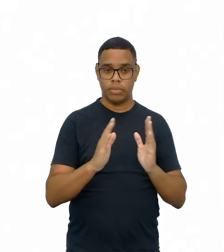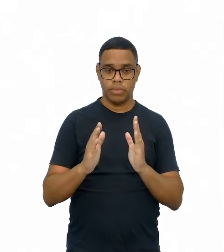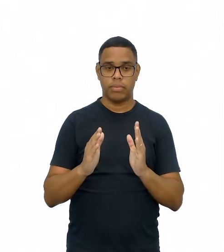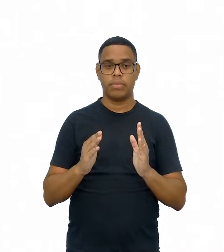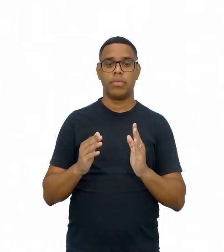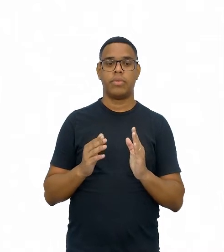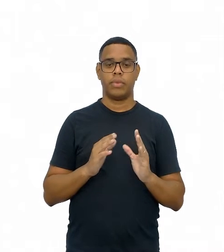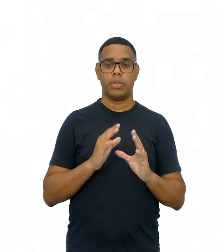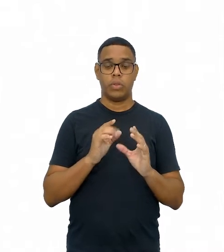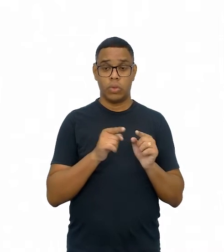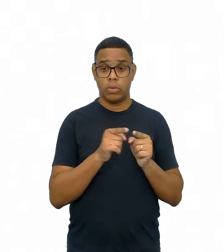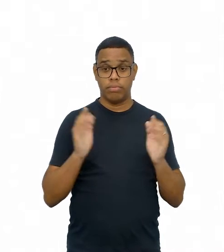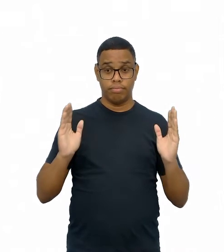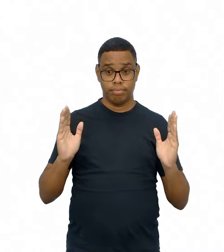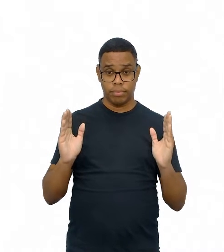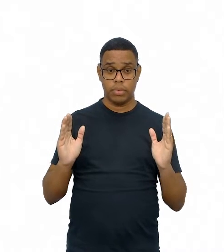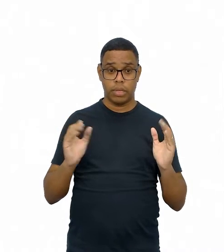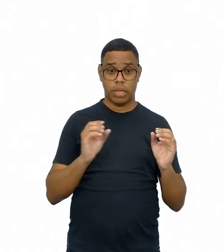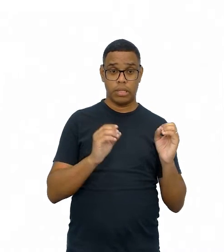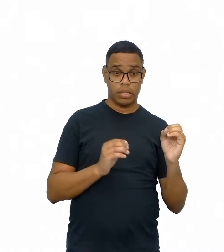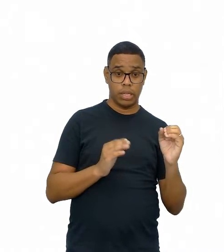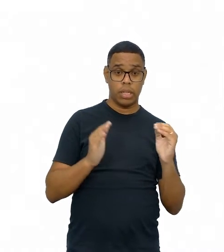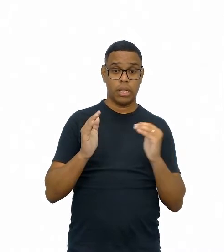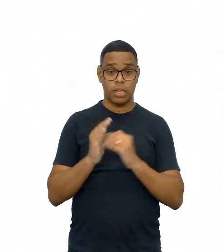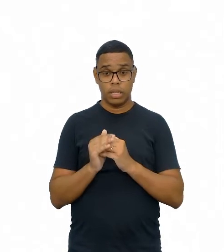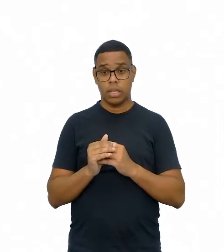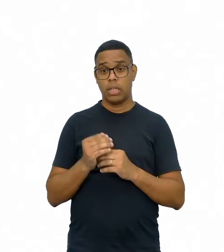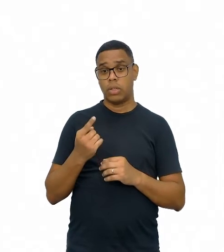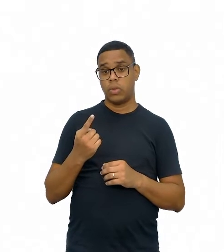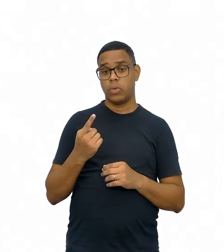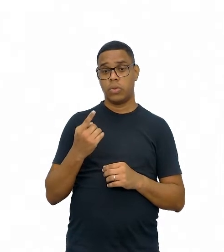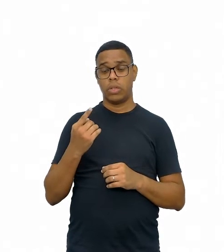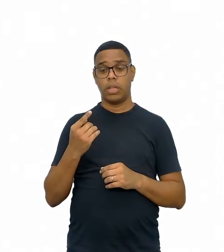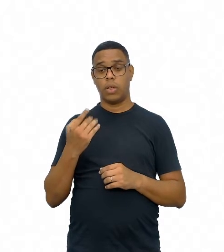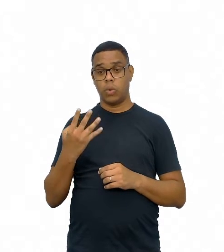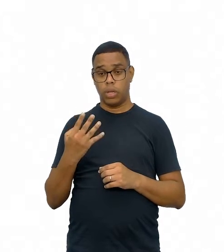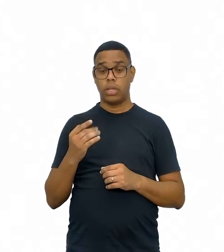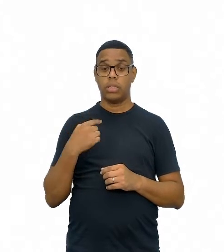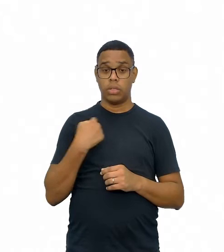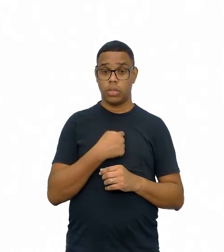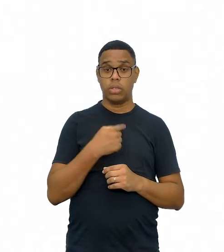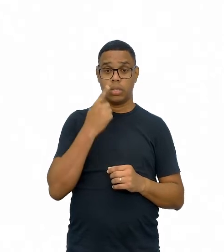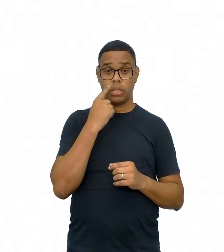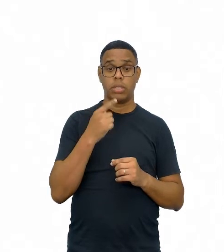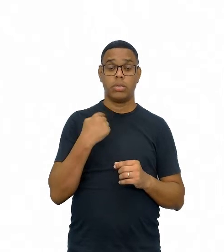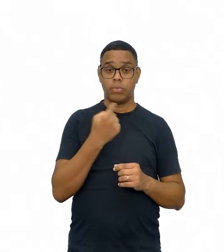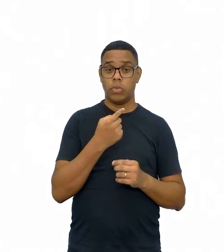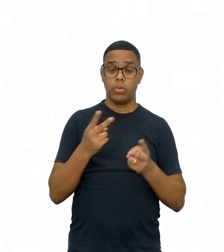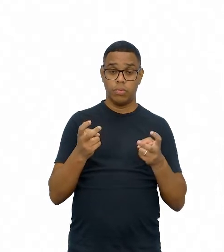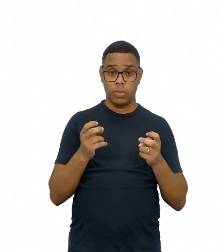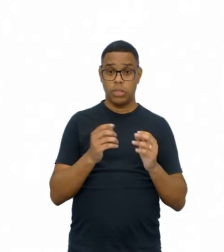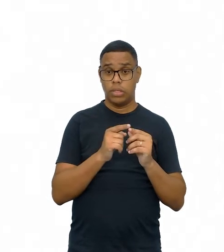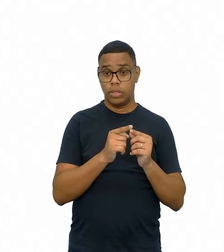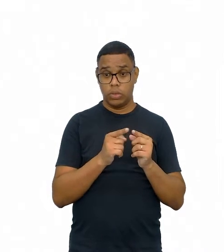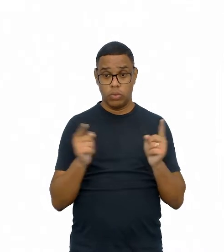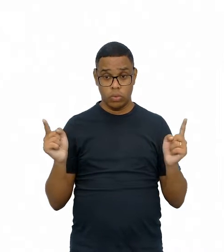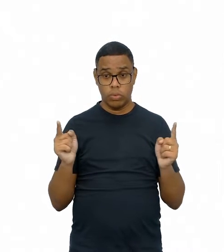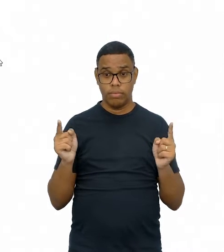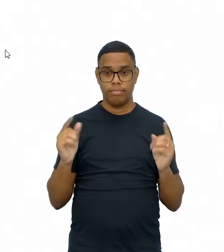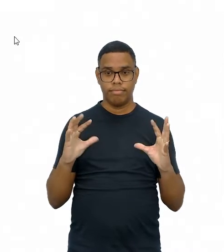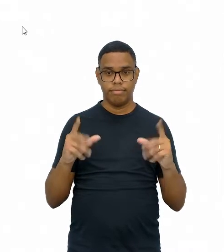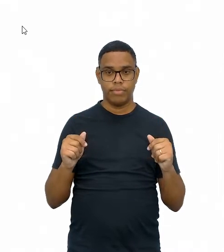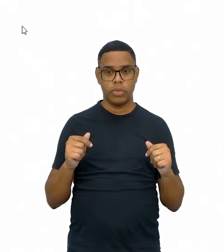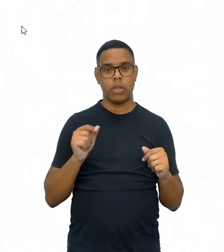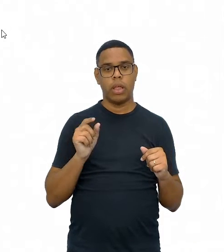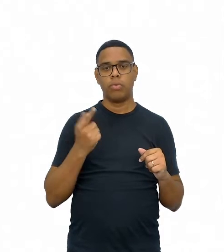esse todo. Não é do 0 ao 4 apenas. A nossa reta, o nosso todo, neste caso,